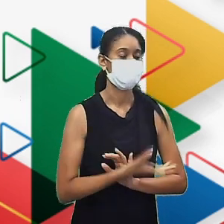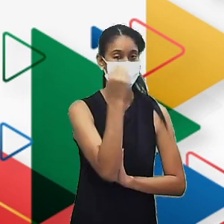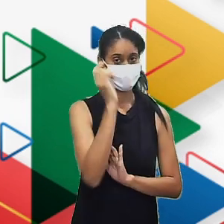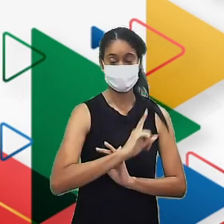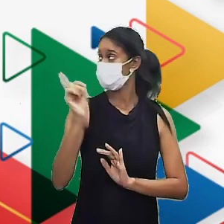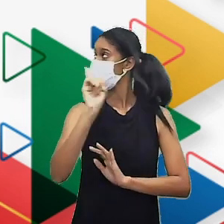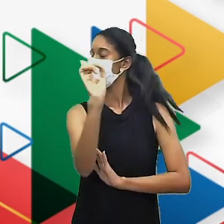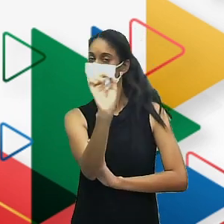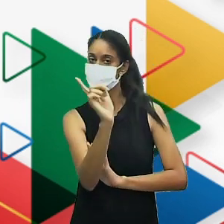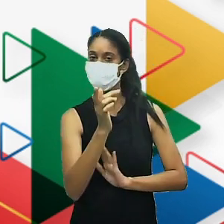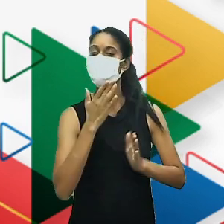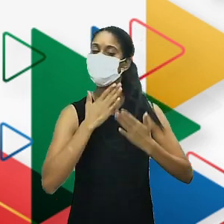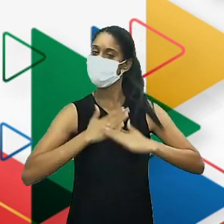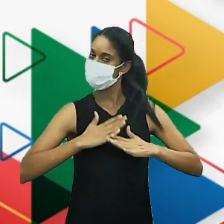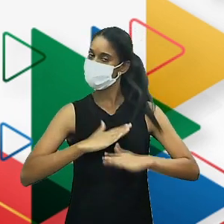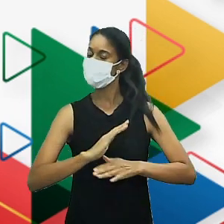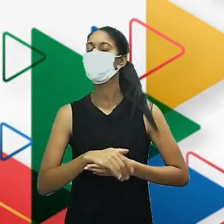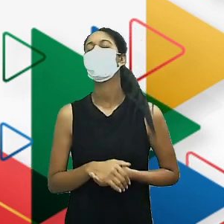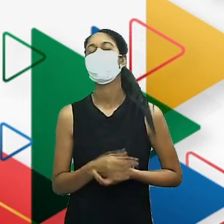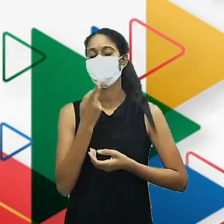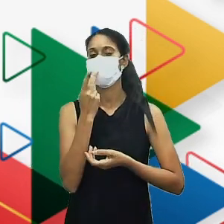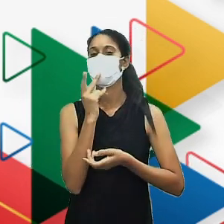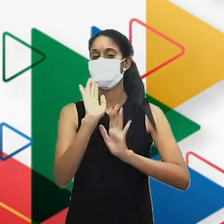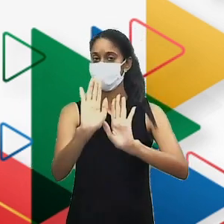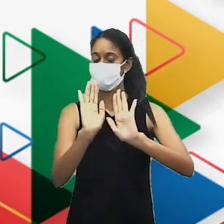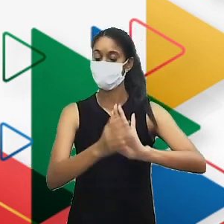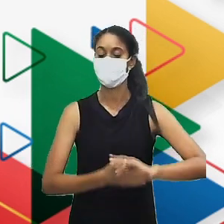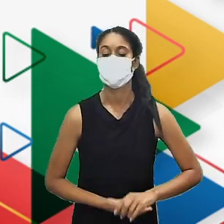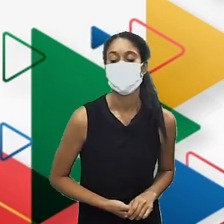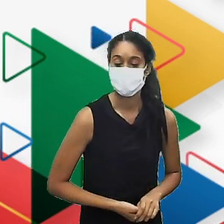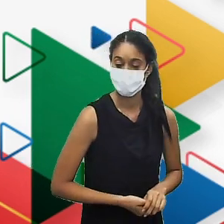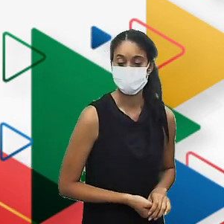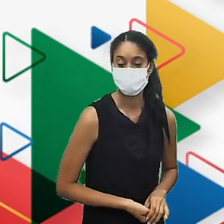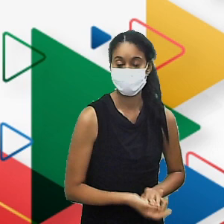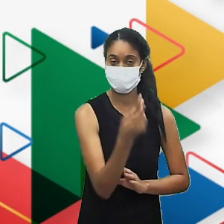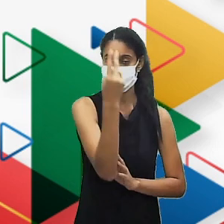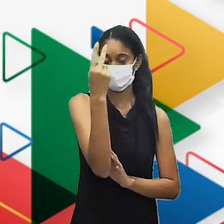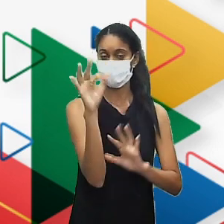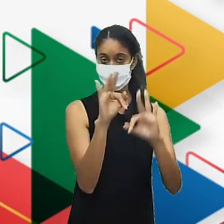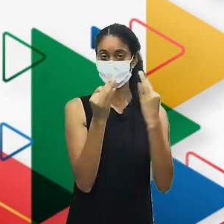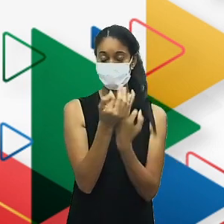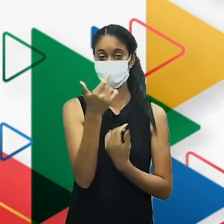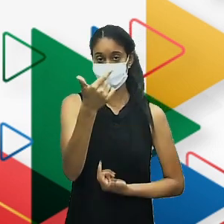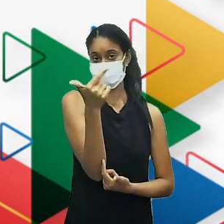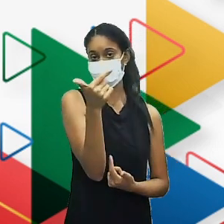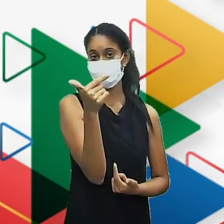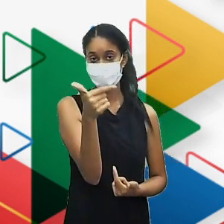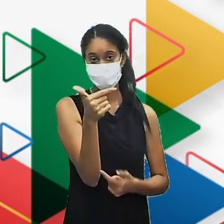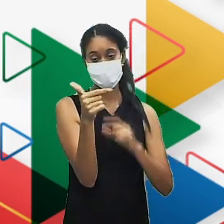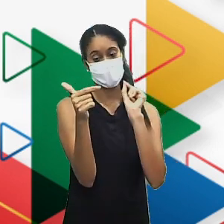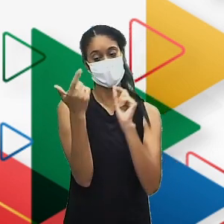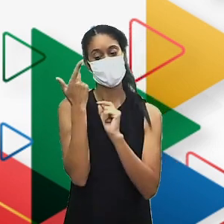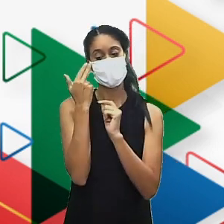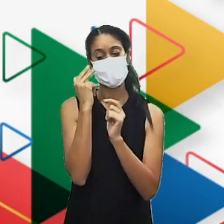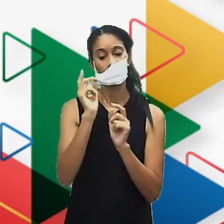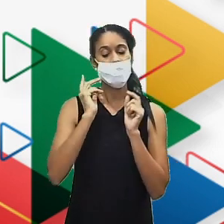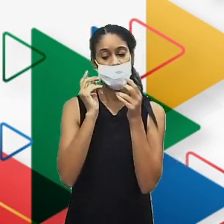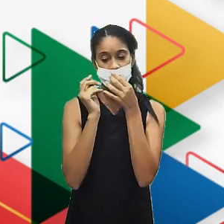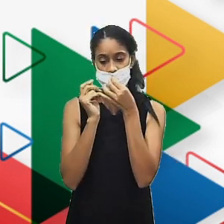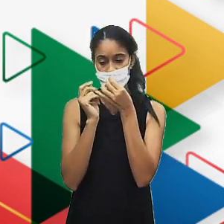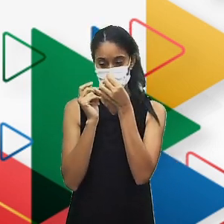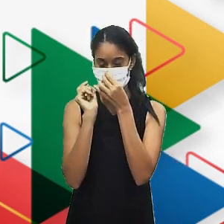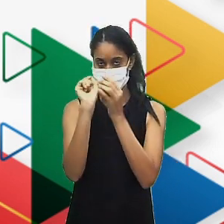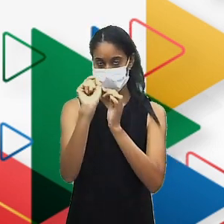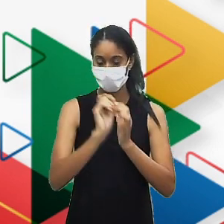viu? Relaxa o coração que eu vou falar dele já. Os da família 2, olha só, normalmente tem carga 2+, são os